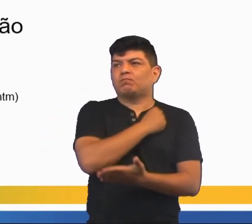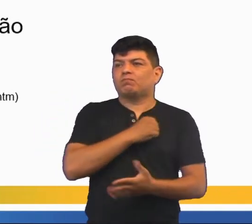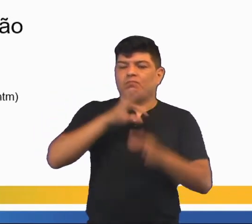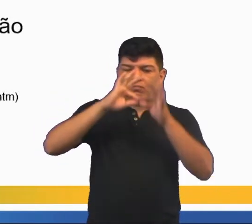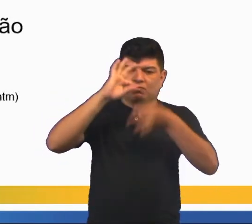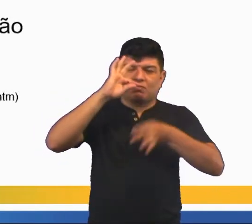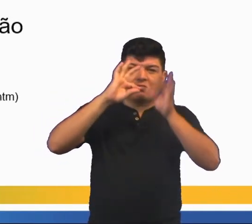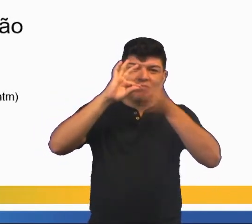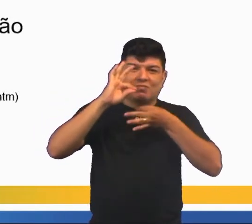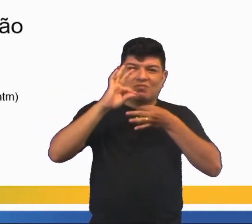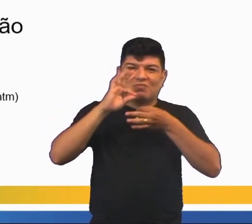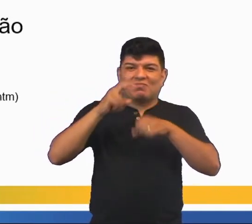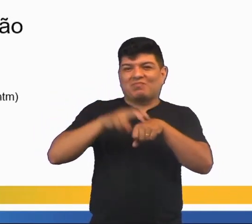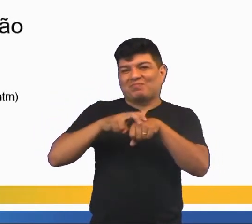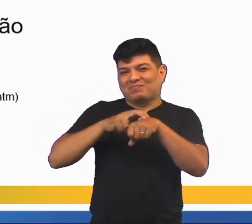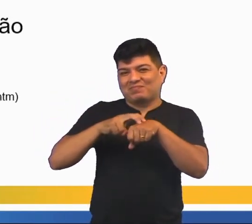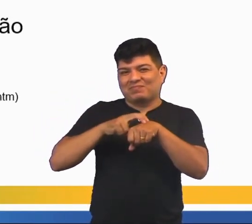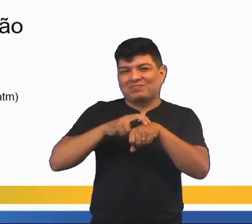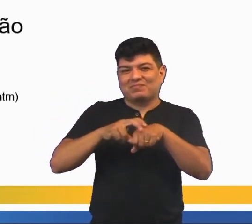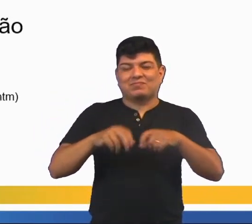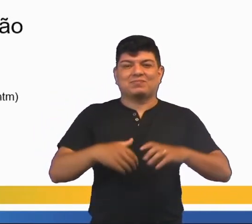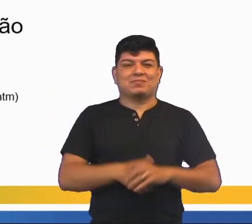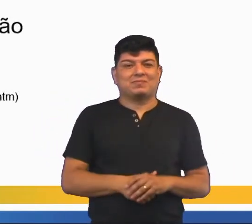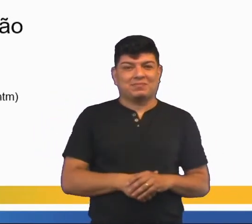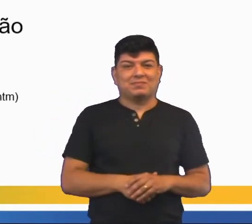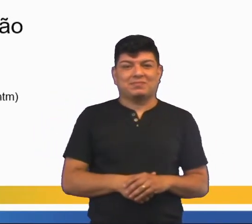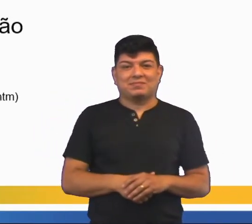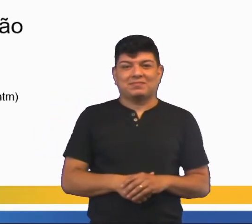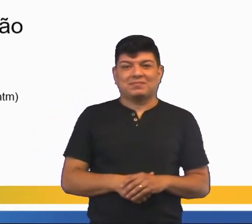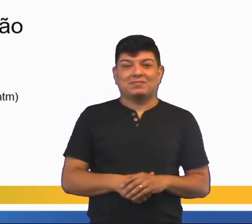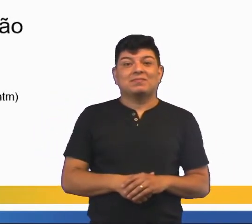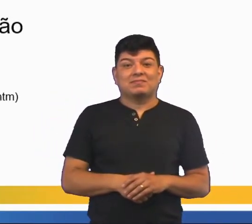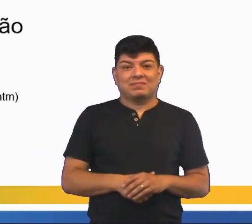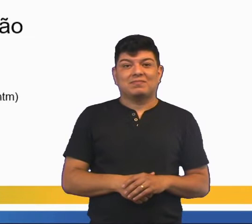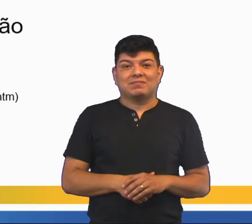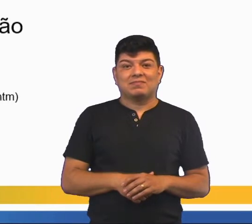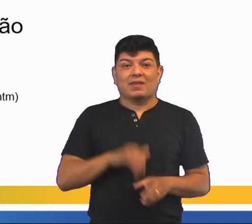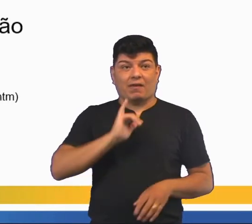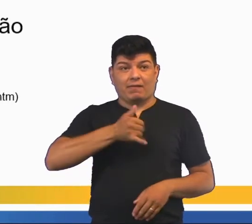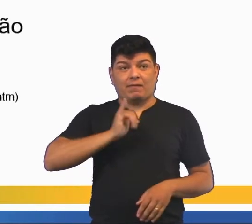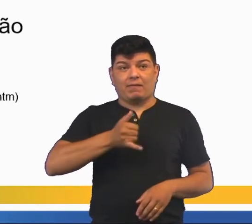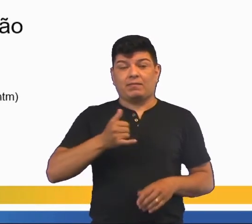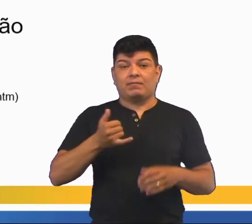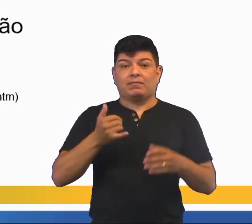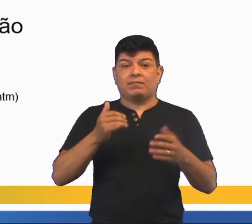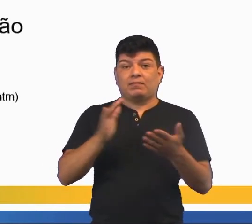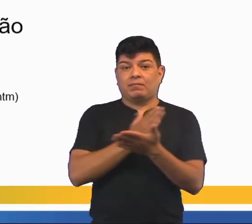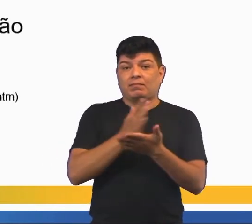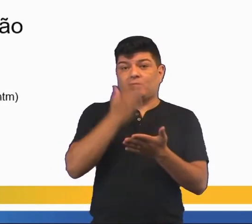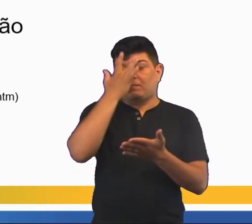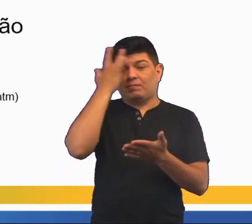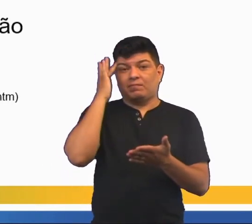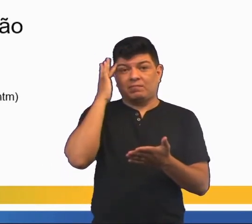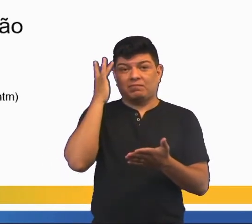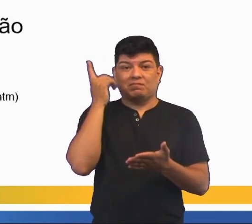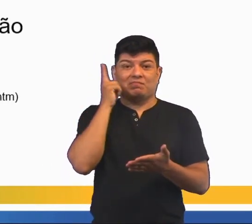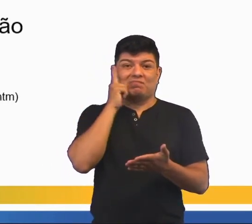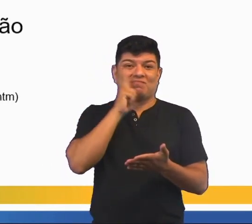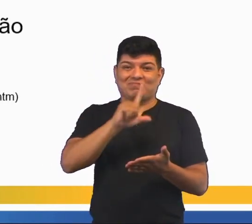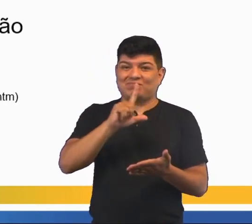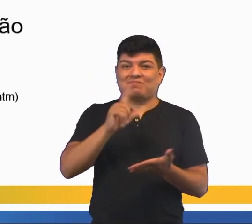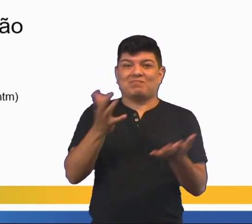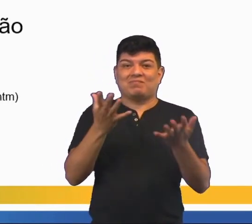estas uvas estão verdes. Esta fábula ensina que algumas pessoas, quando não conseguem o que